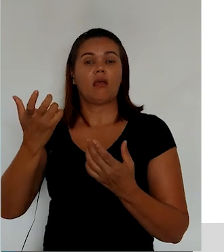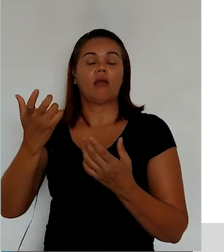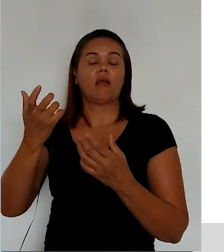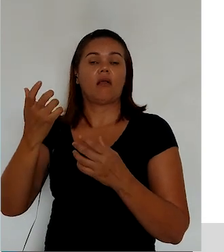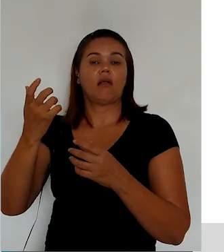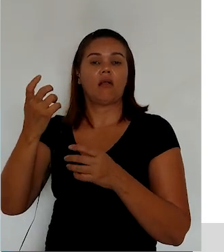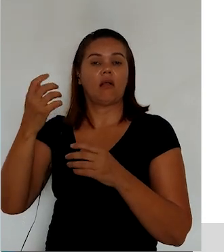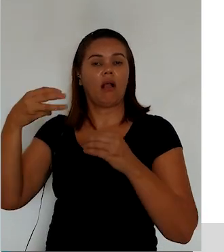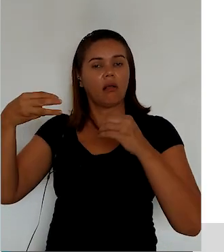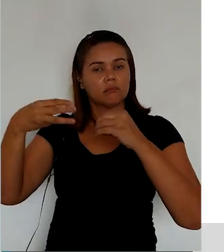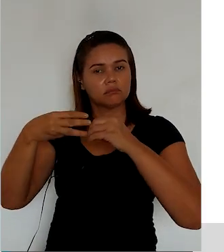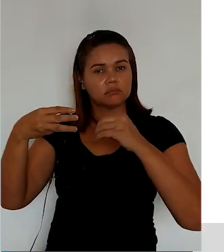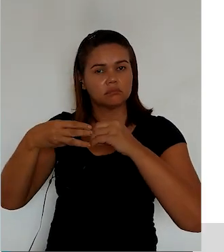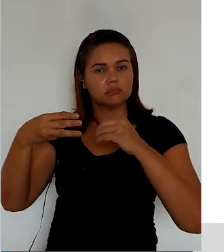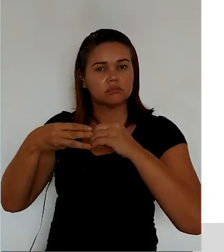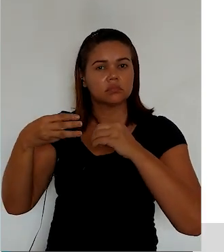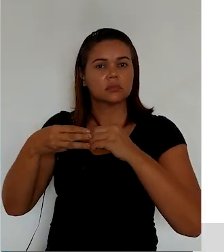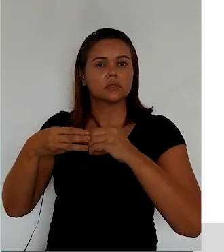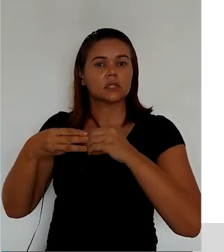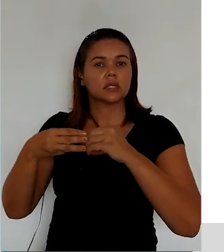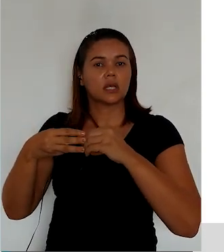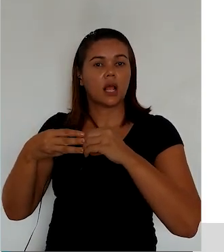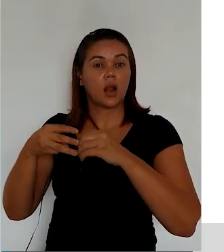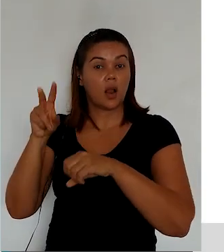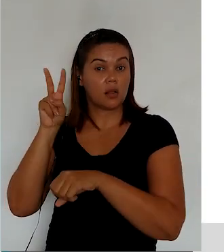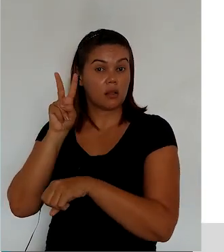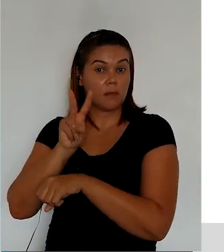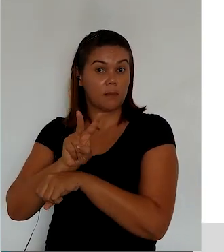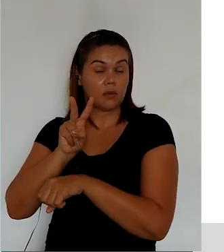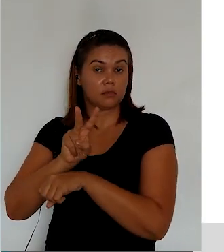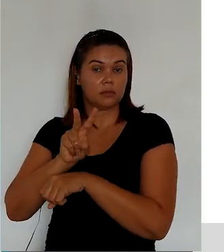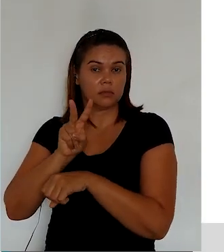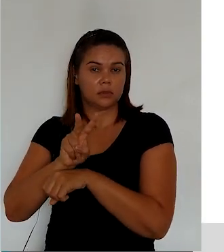de defesa no sistema nervoso central.